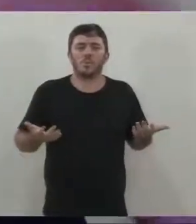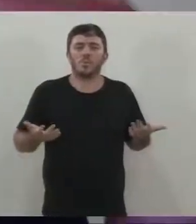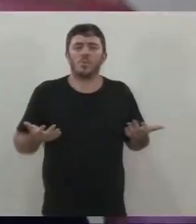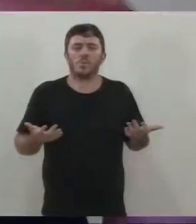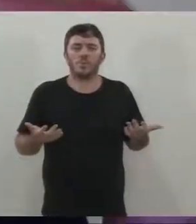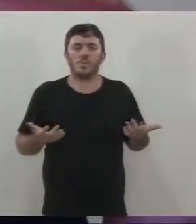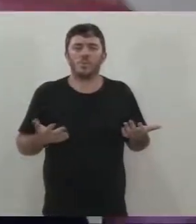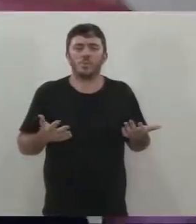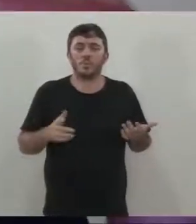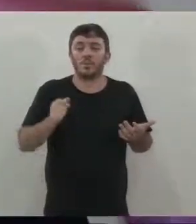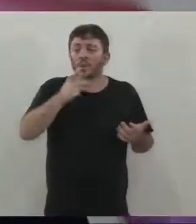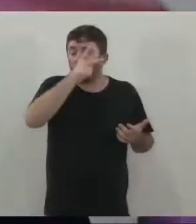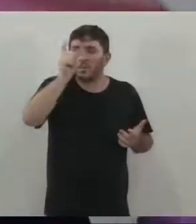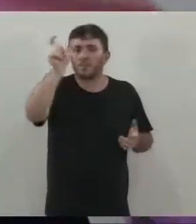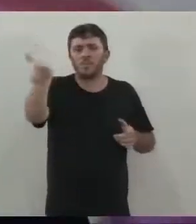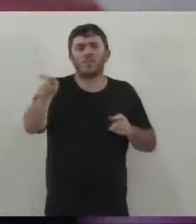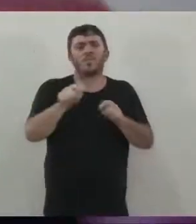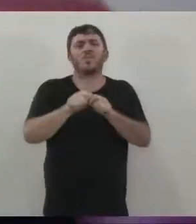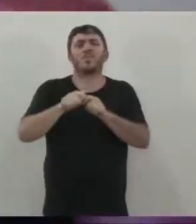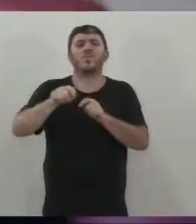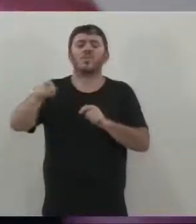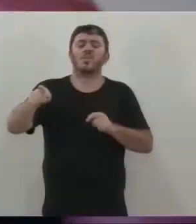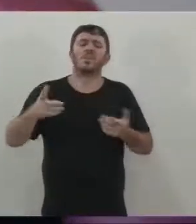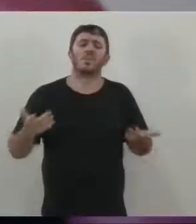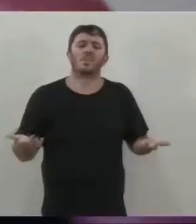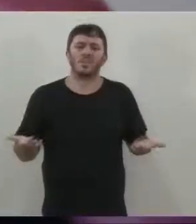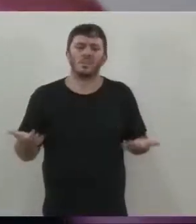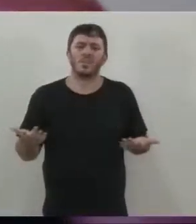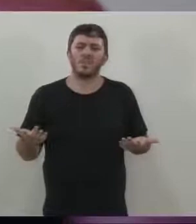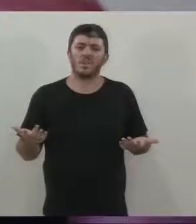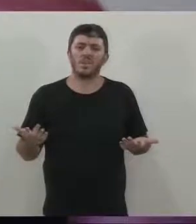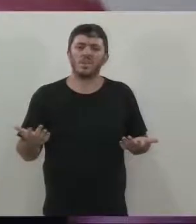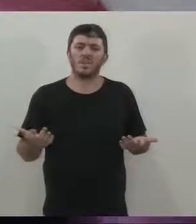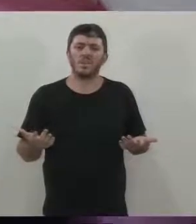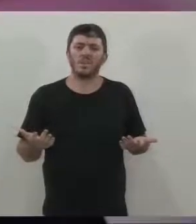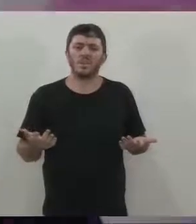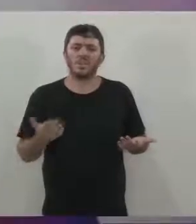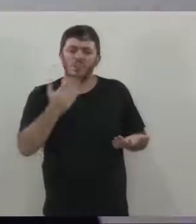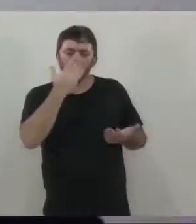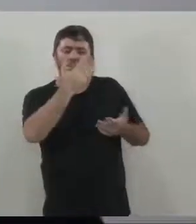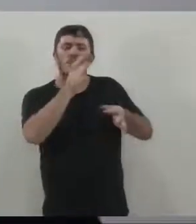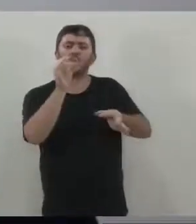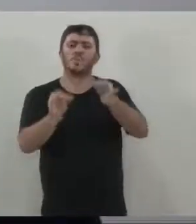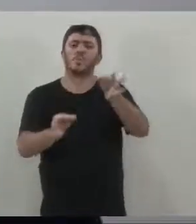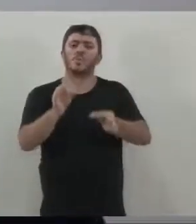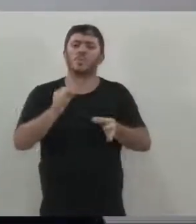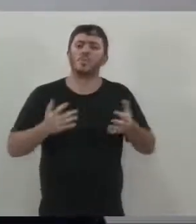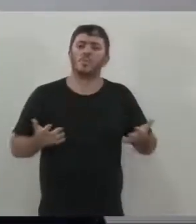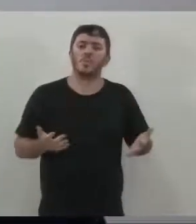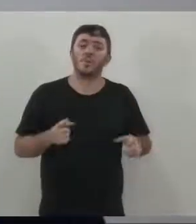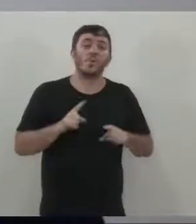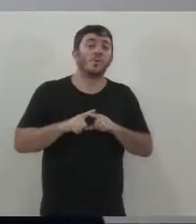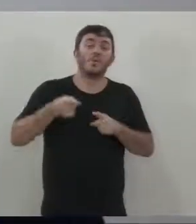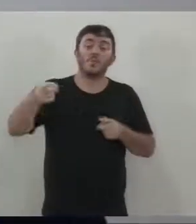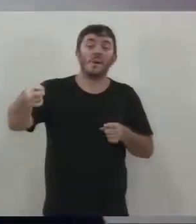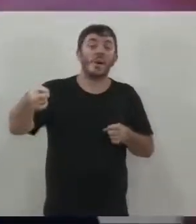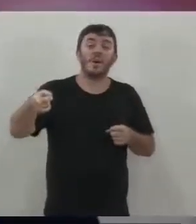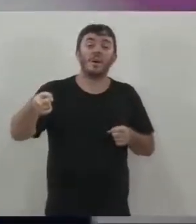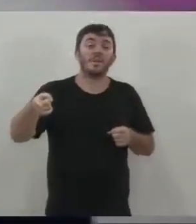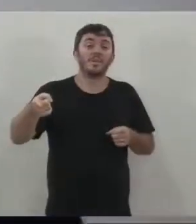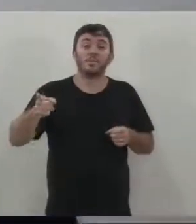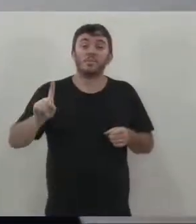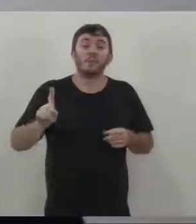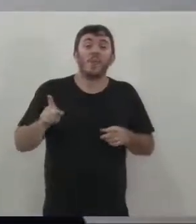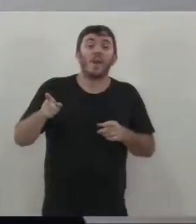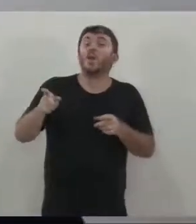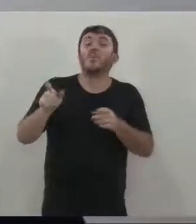numa situação desagradável perante a justiça também não paga por aquilo que fez, né? E aí